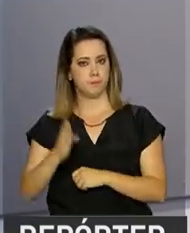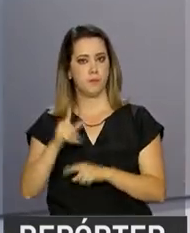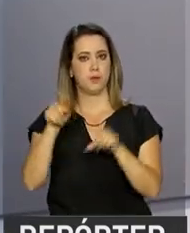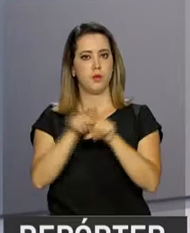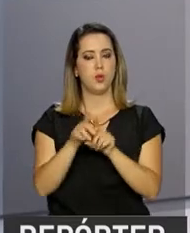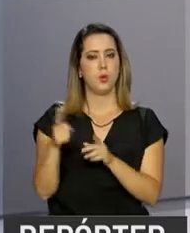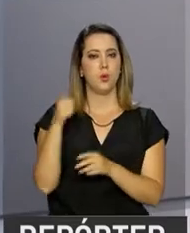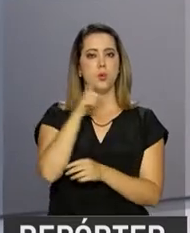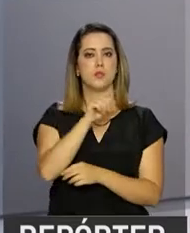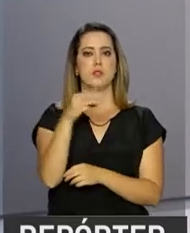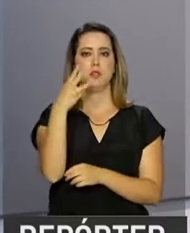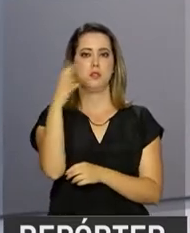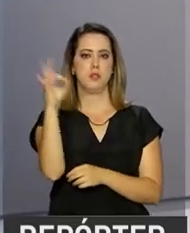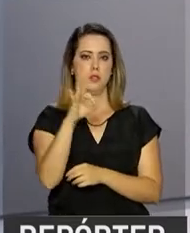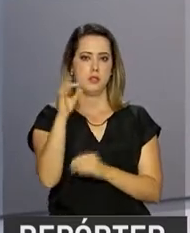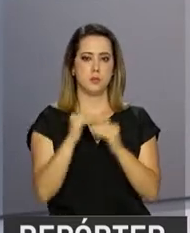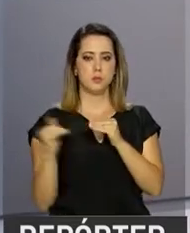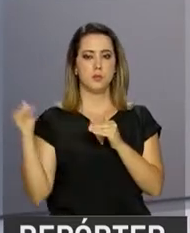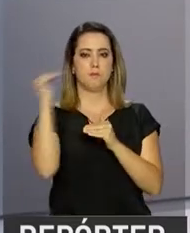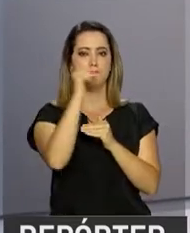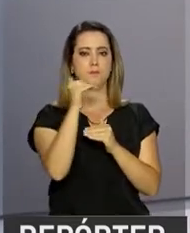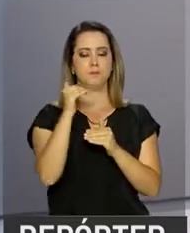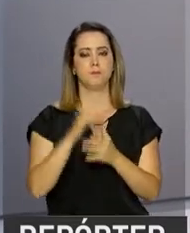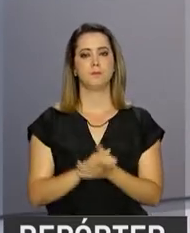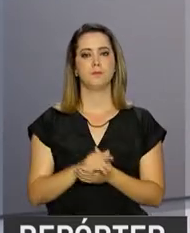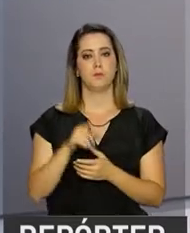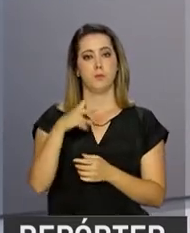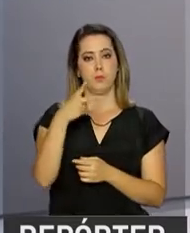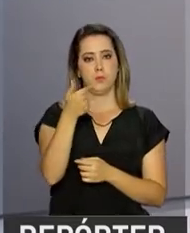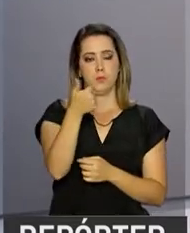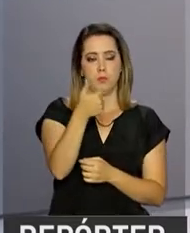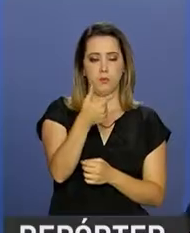país, chegue a 3% em 2018.